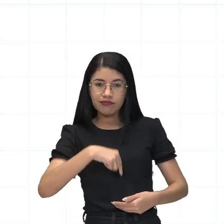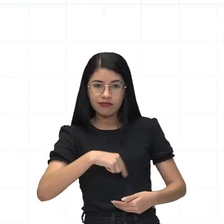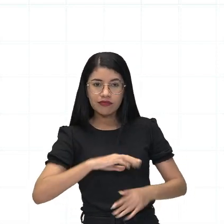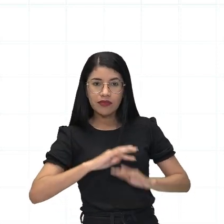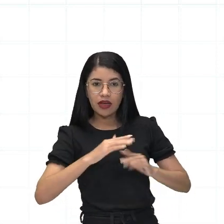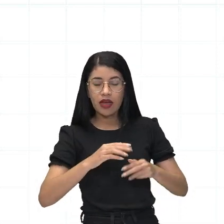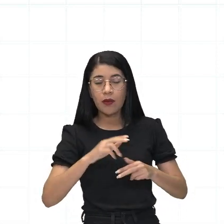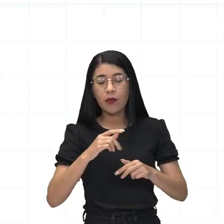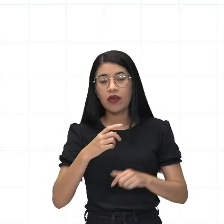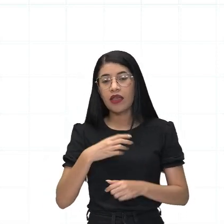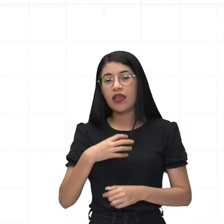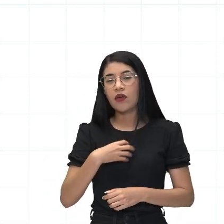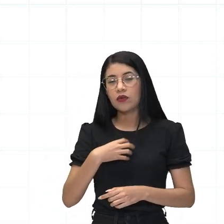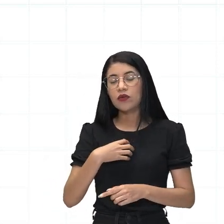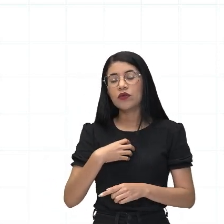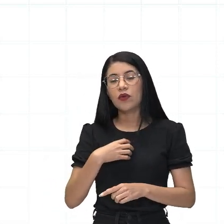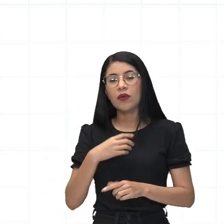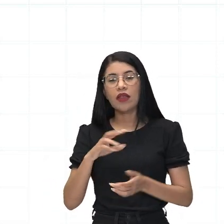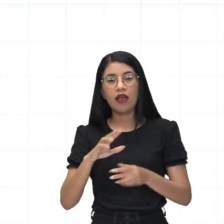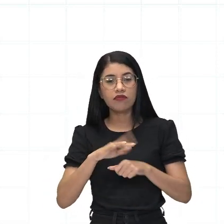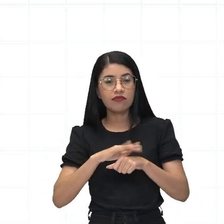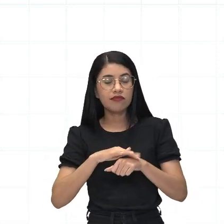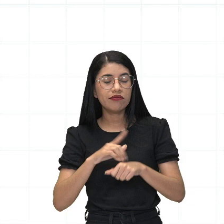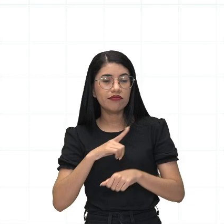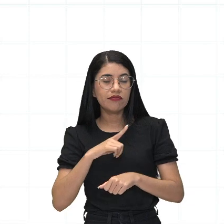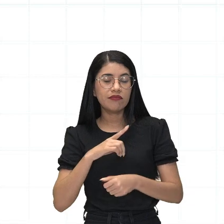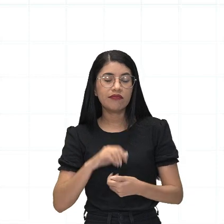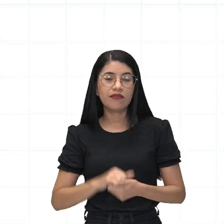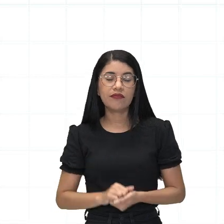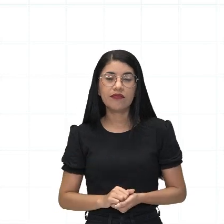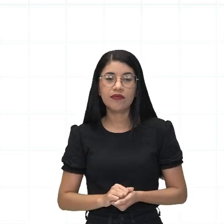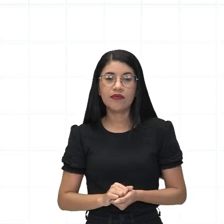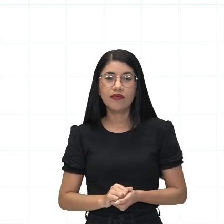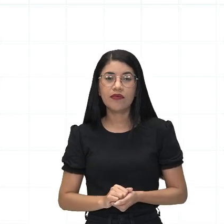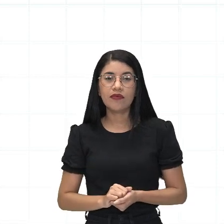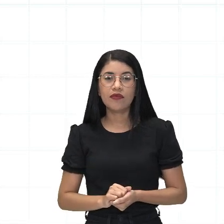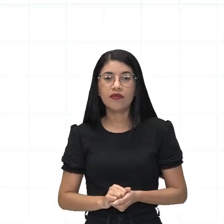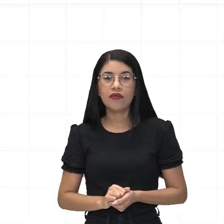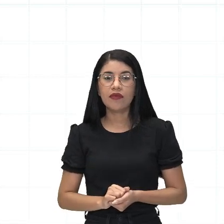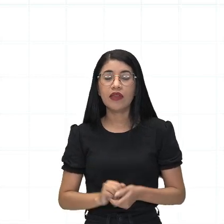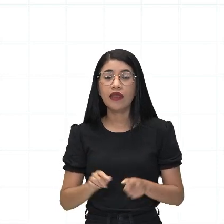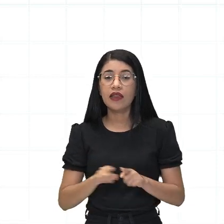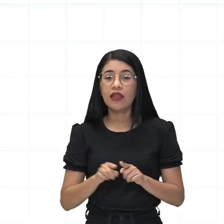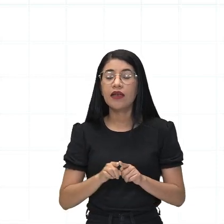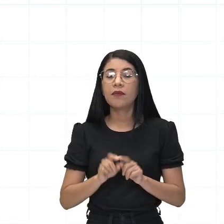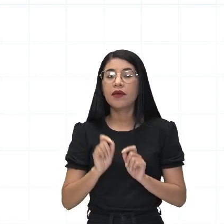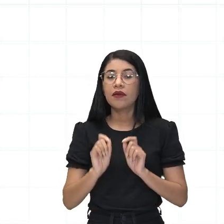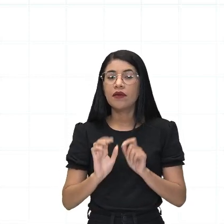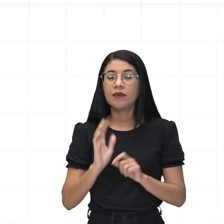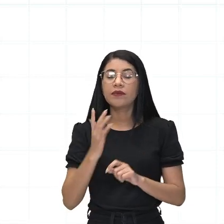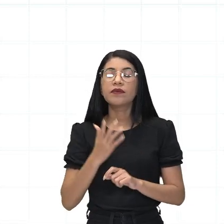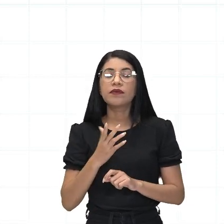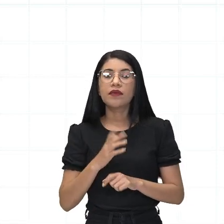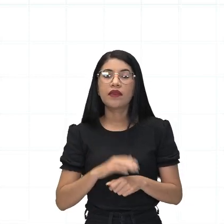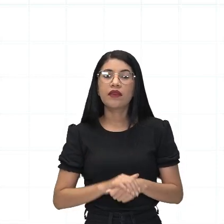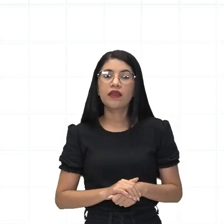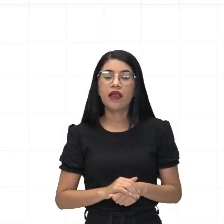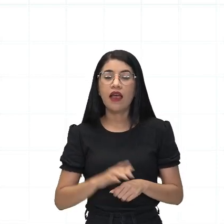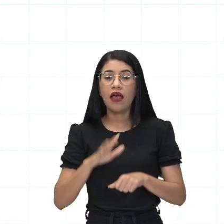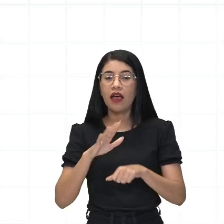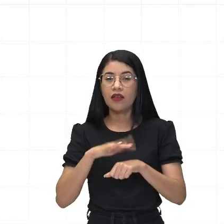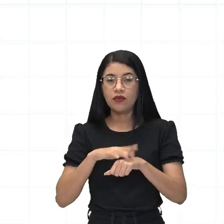dos sintomas dessa doença. E nós temos no ciclo da